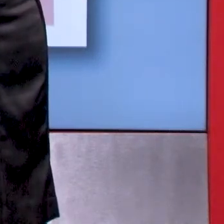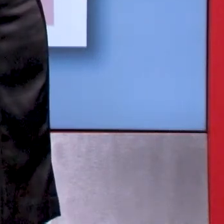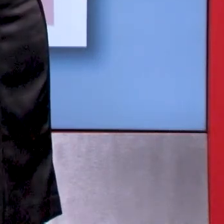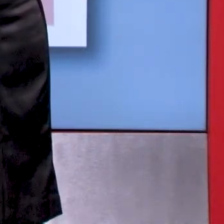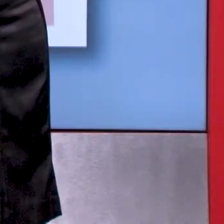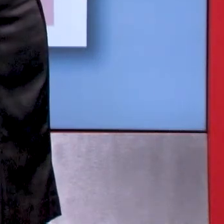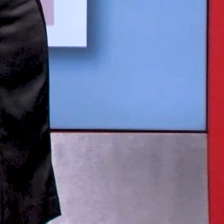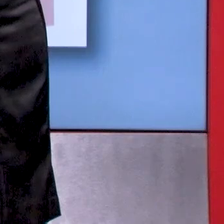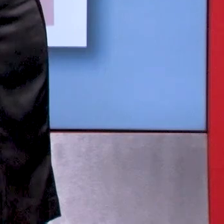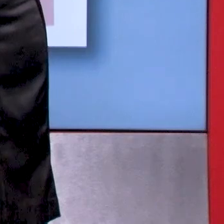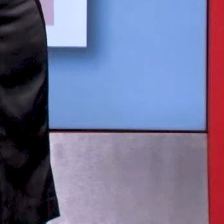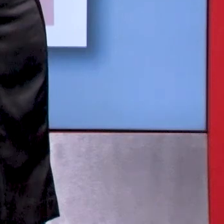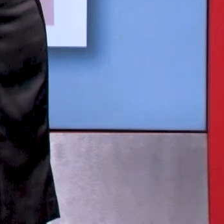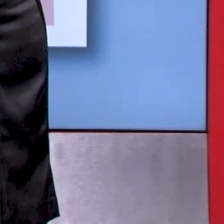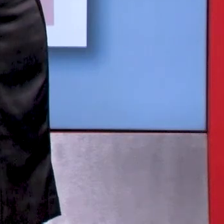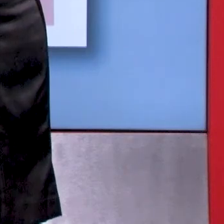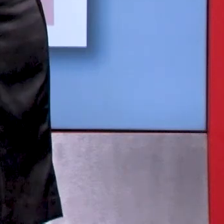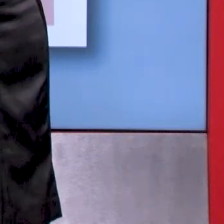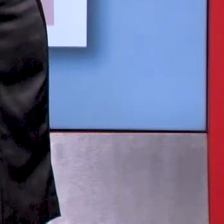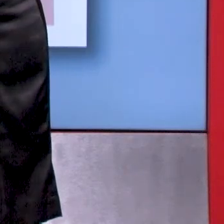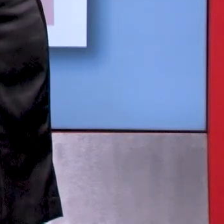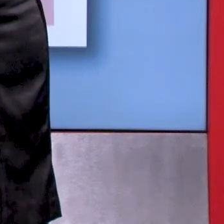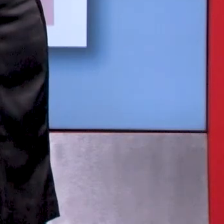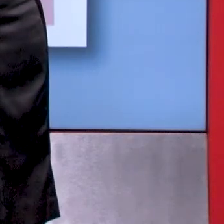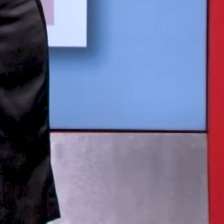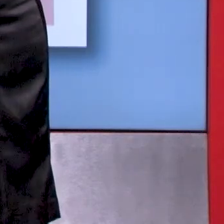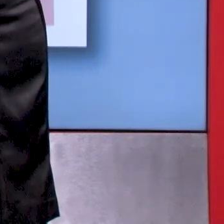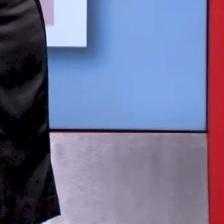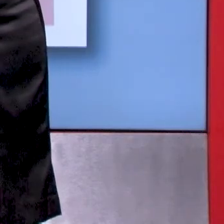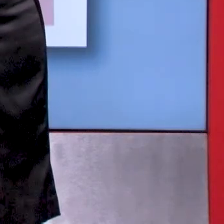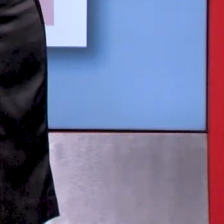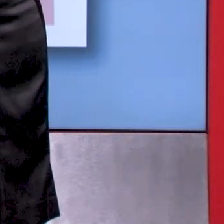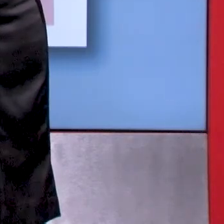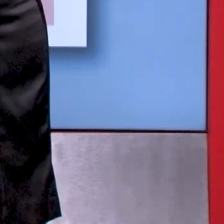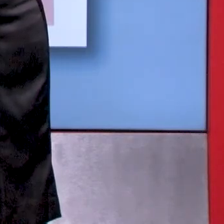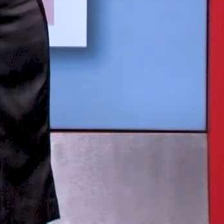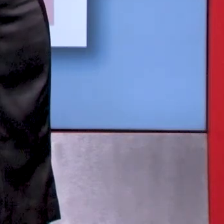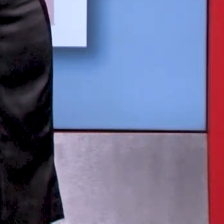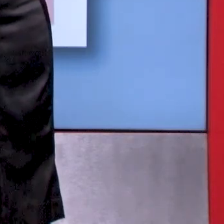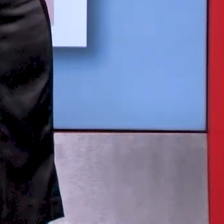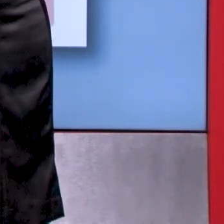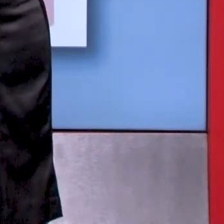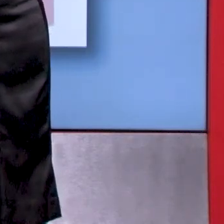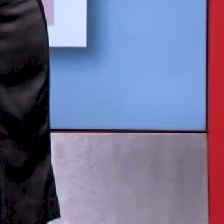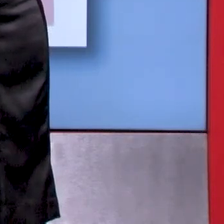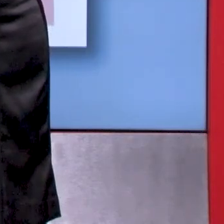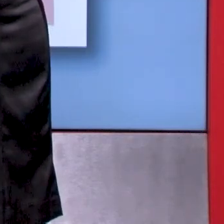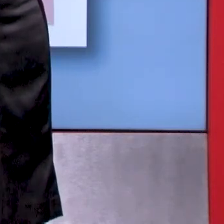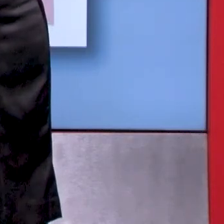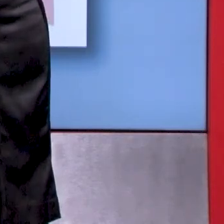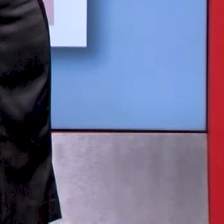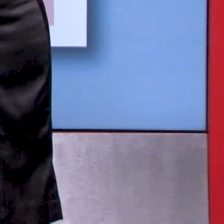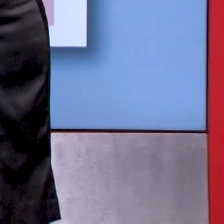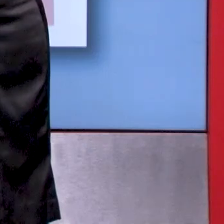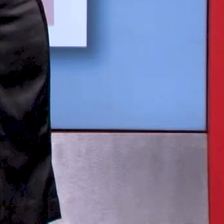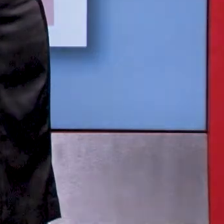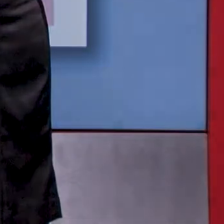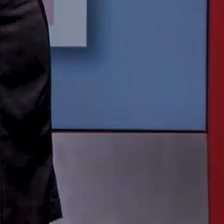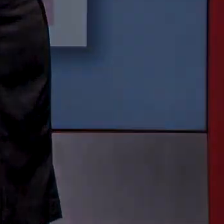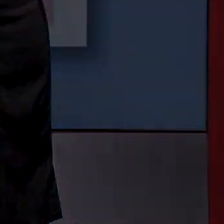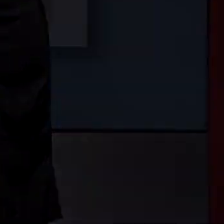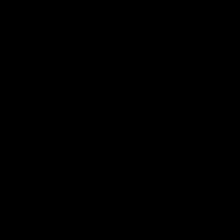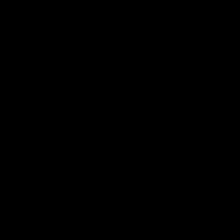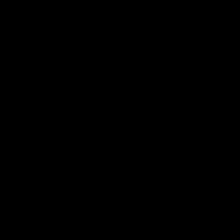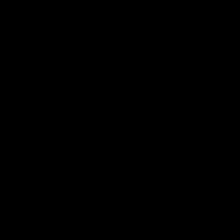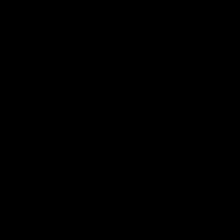da acessibilidade na Escola Bíblica Dominical. A paz do Senhor a todos.